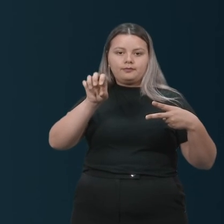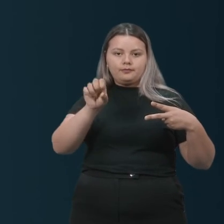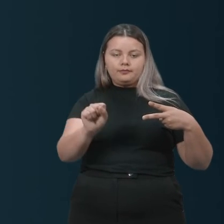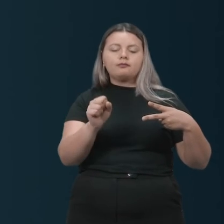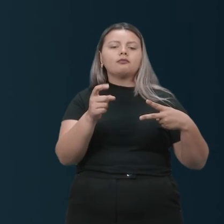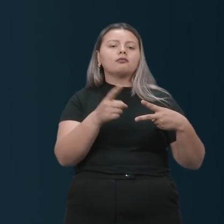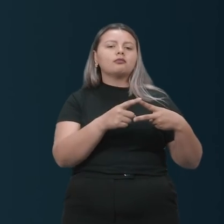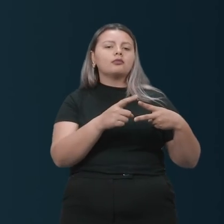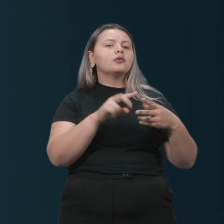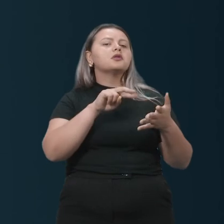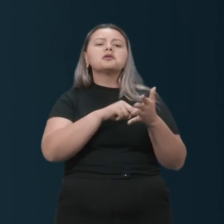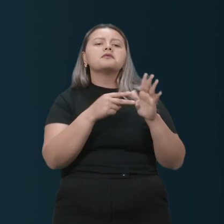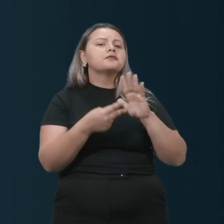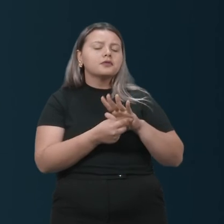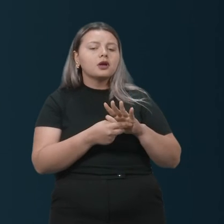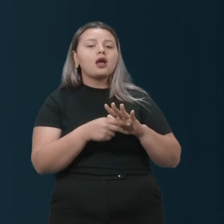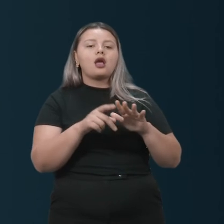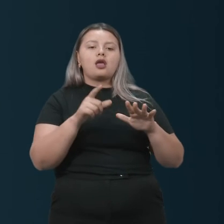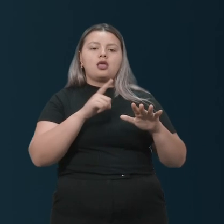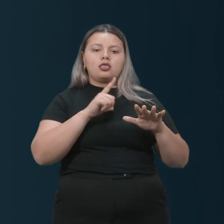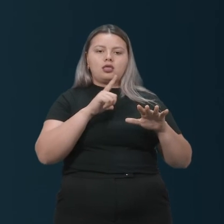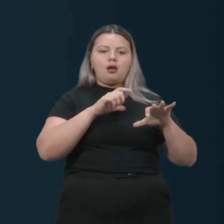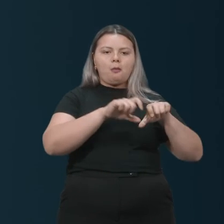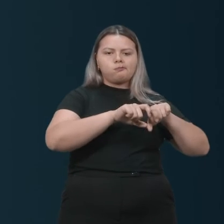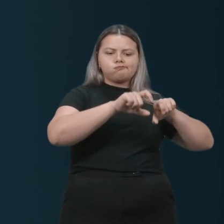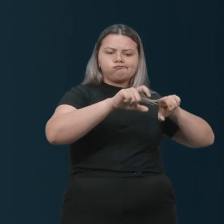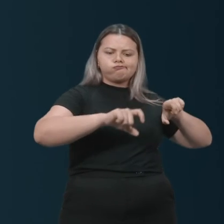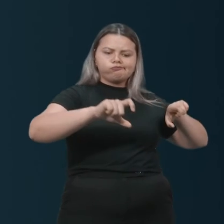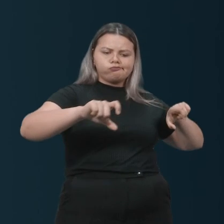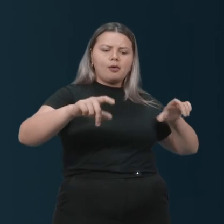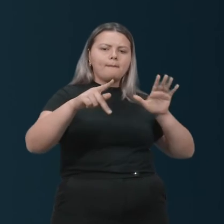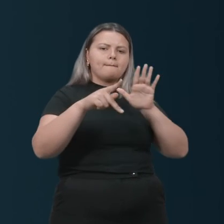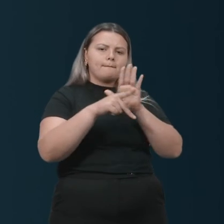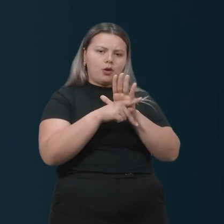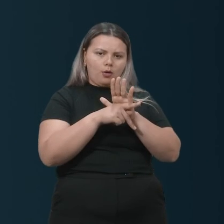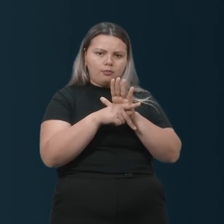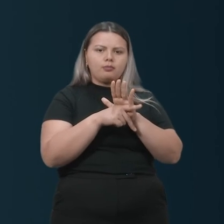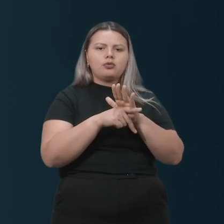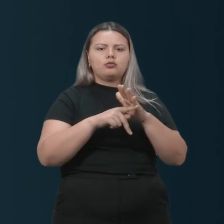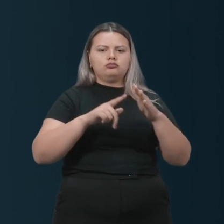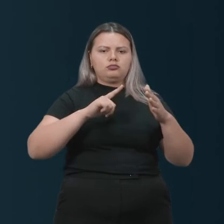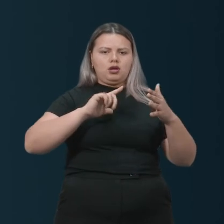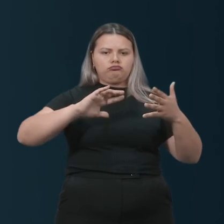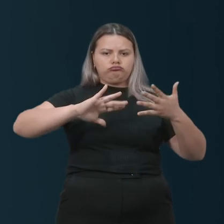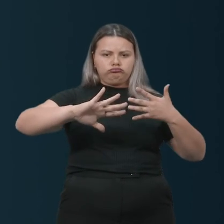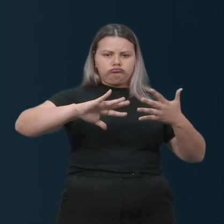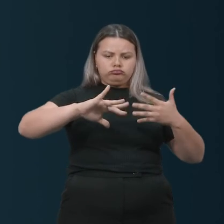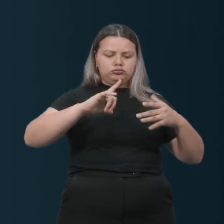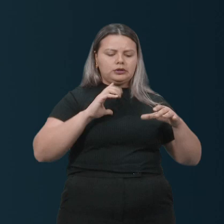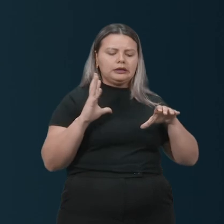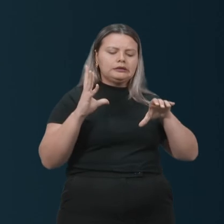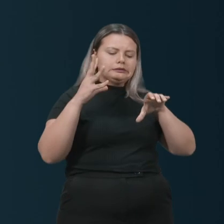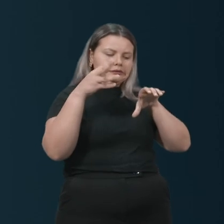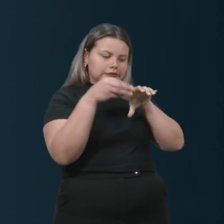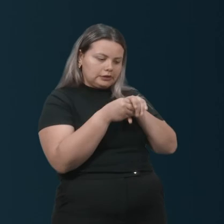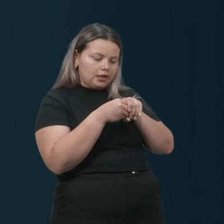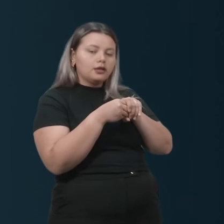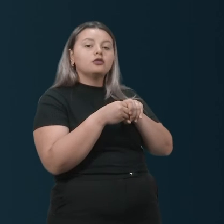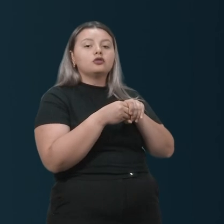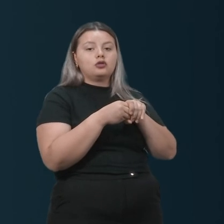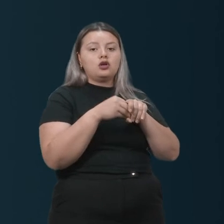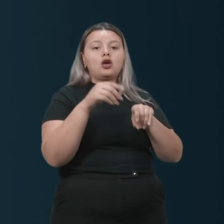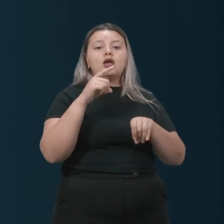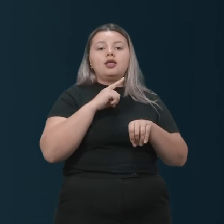nervos. Os nervos são compostos por prolongamentos neuronais. Eu comentei anteriormente que